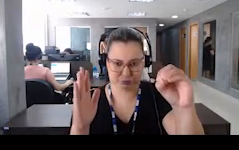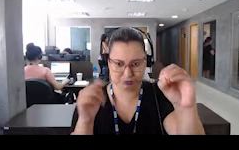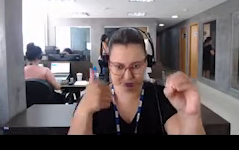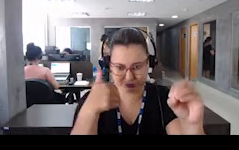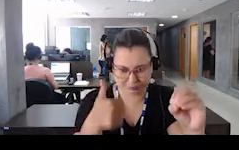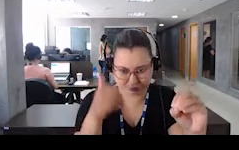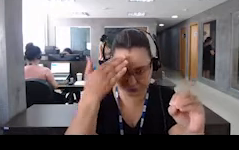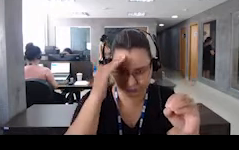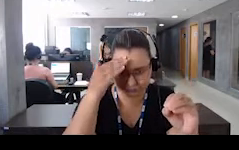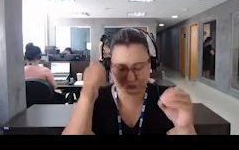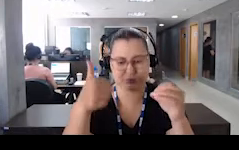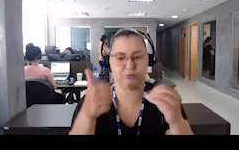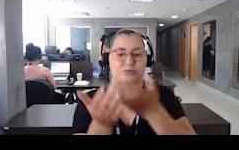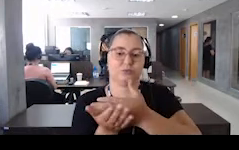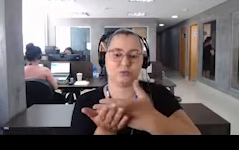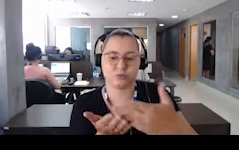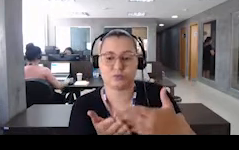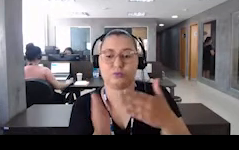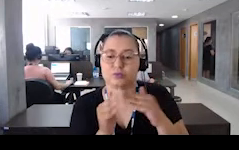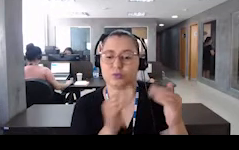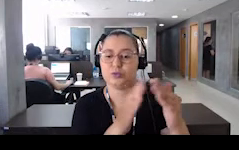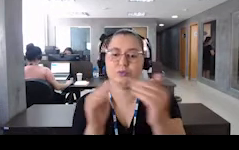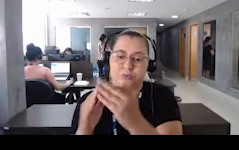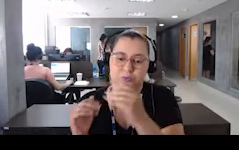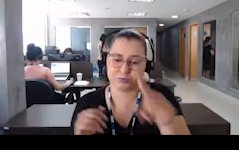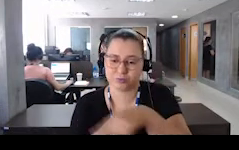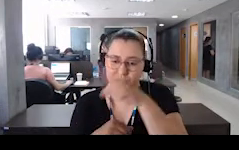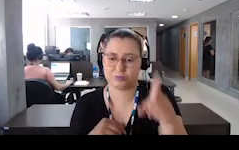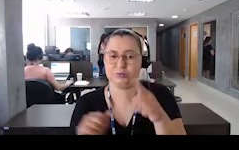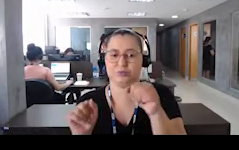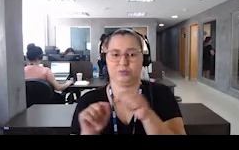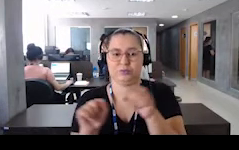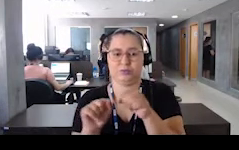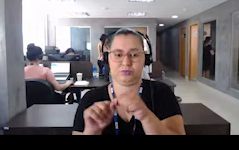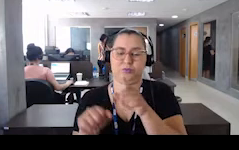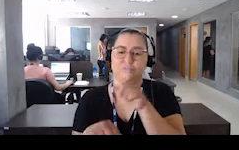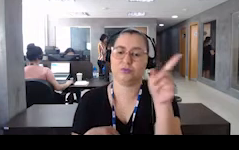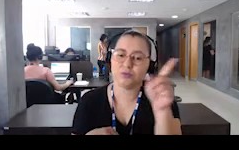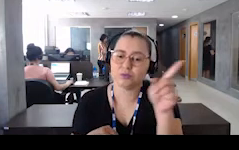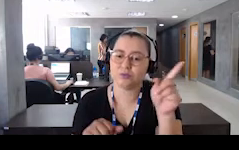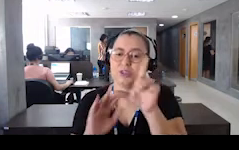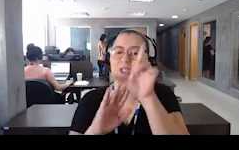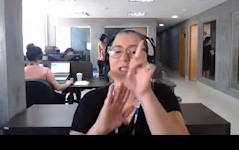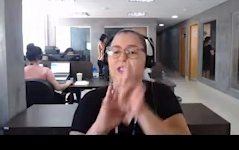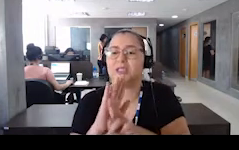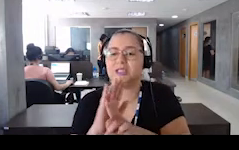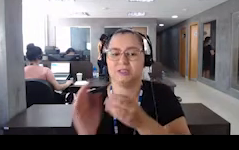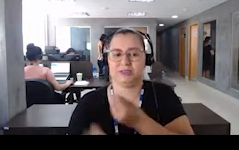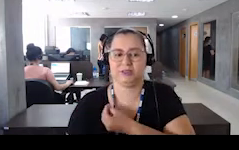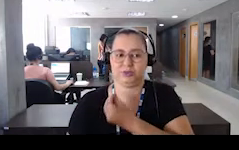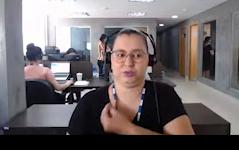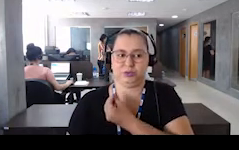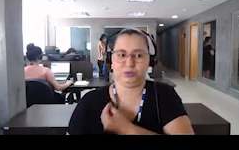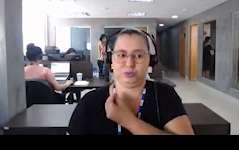bom? Então, inicialmente aí eu peço vocês que façam o registro, né, aqui na lista de